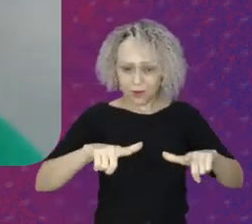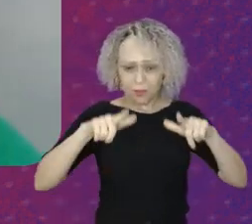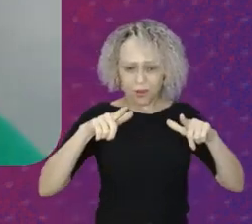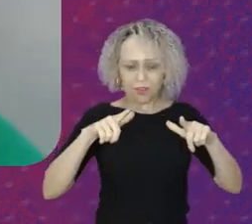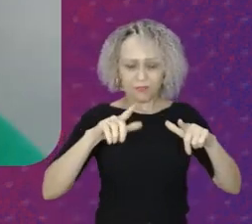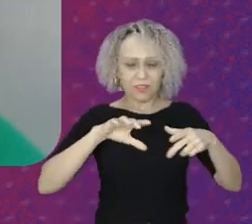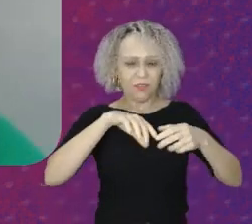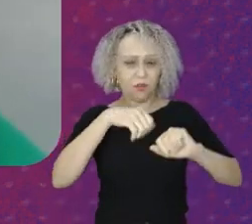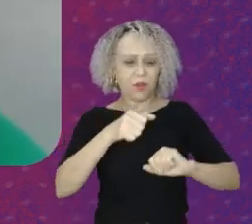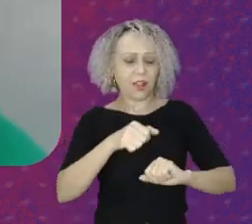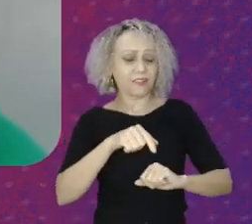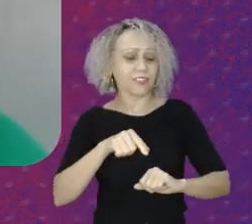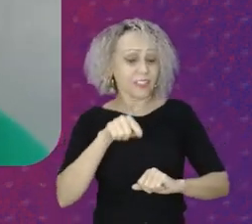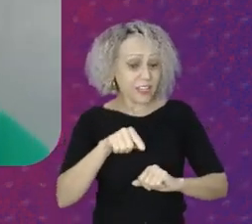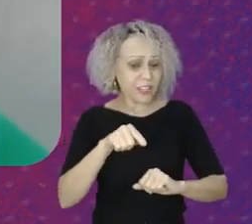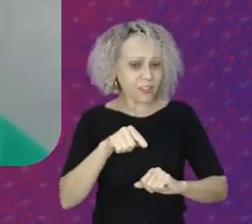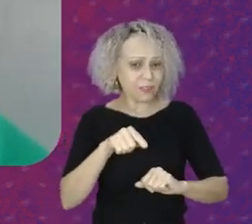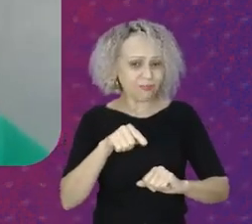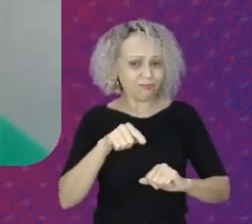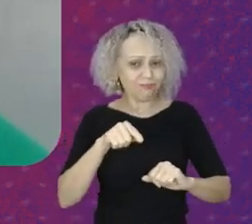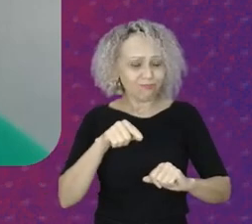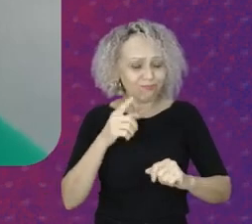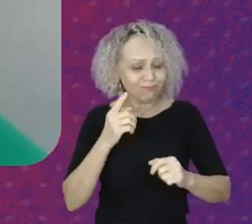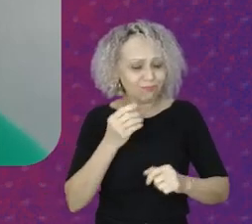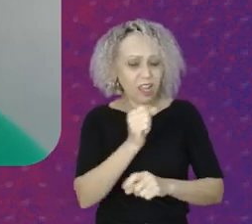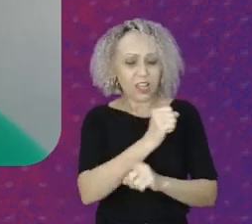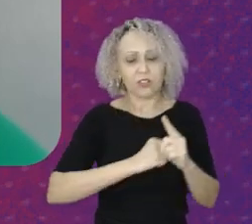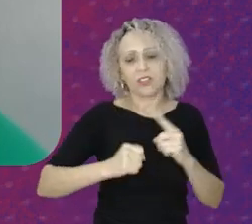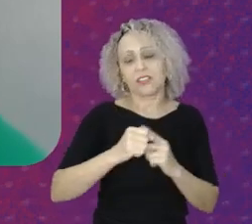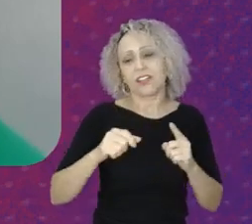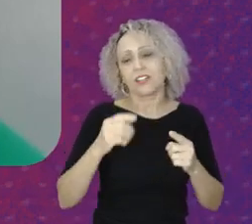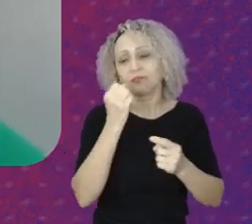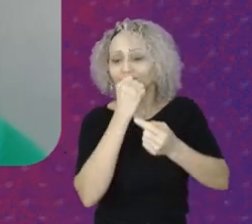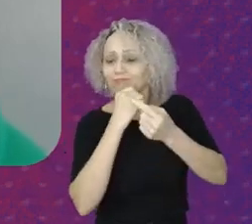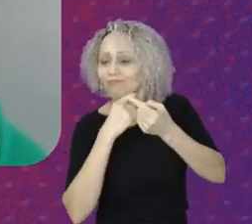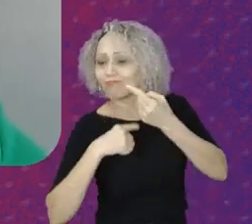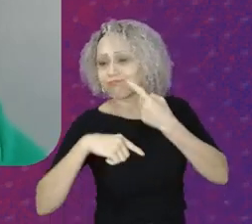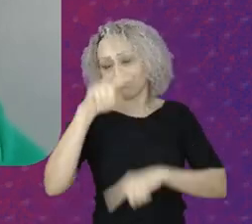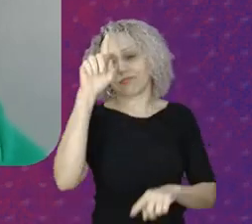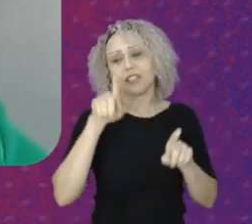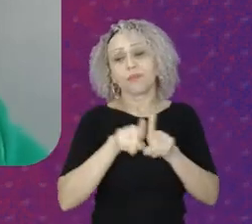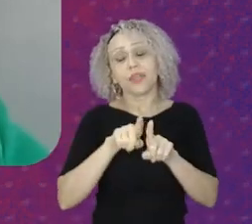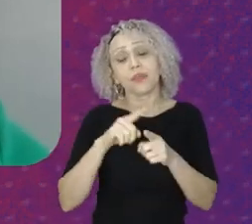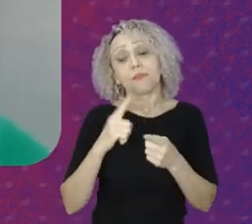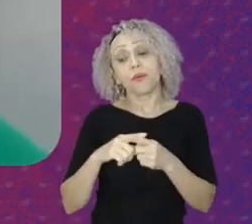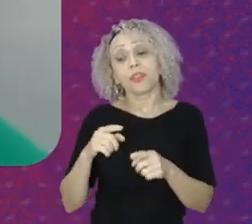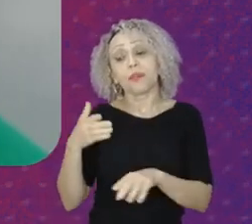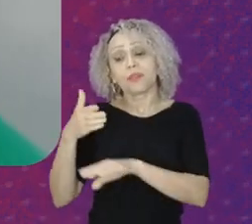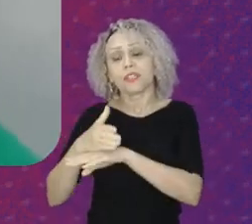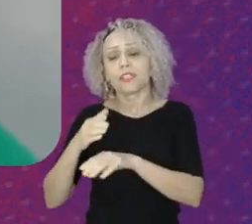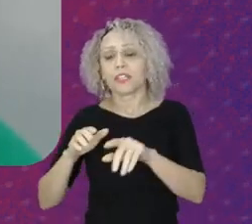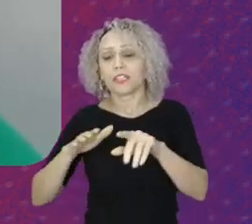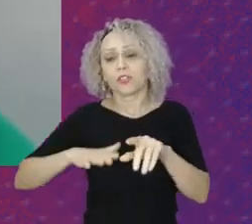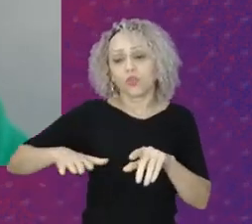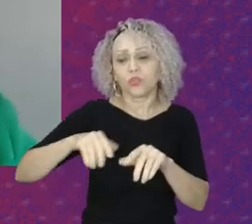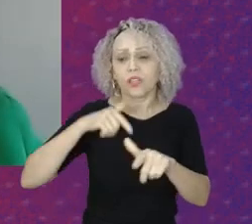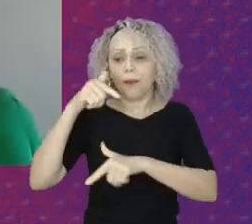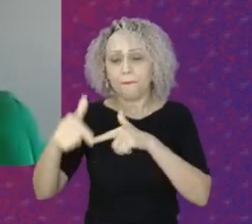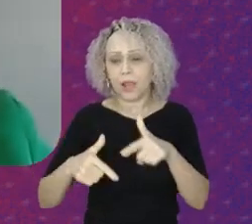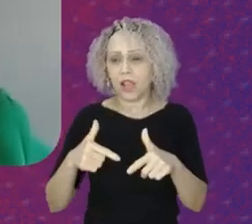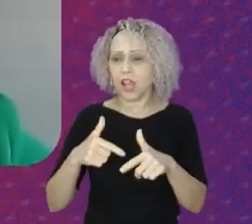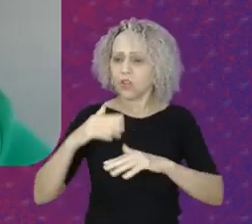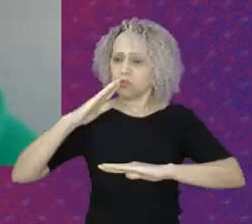leva também para o lado de fora, né? Porque nós impactamos no mercado de trabalho com mão de obra qualificada, nós também